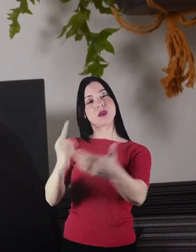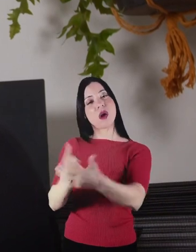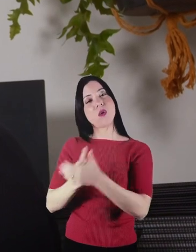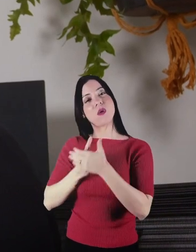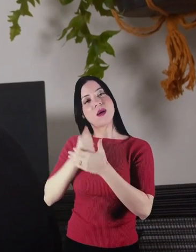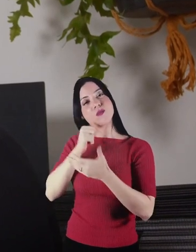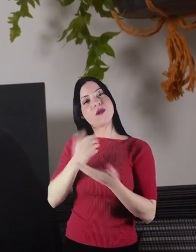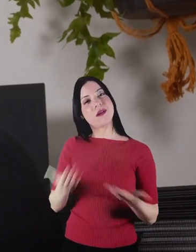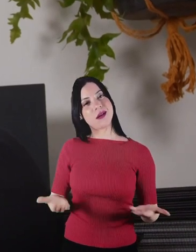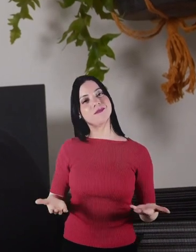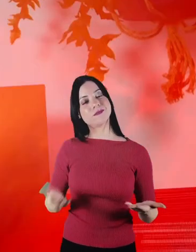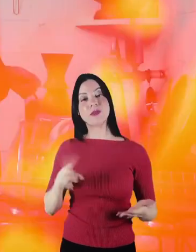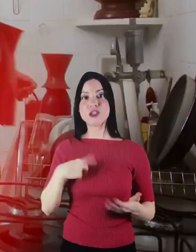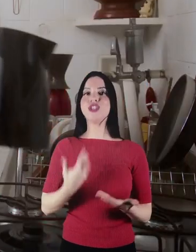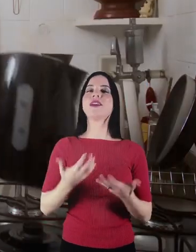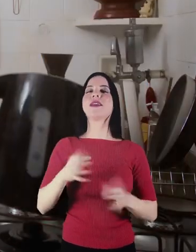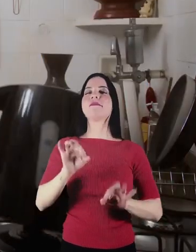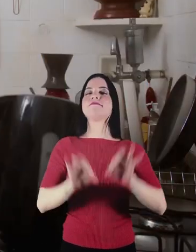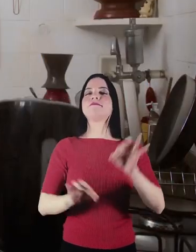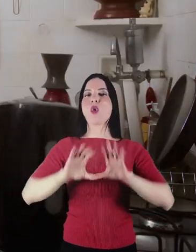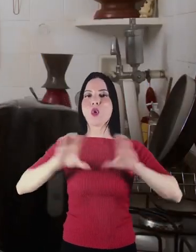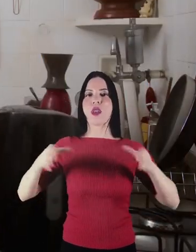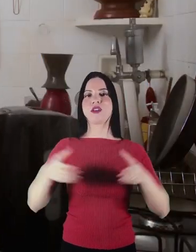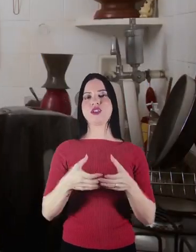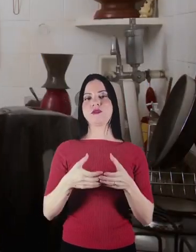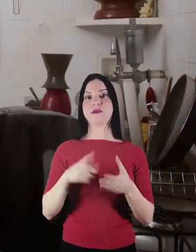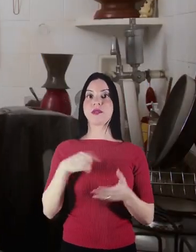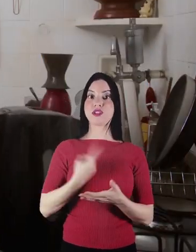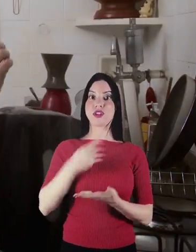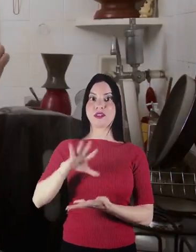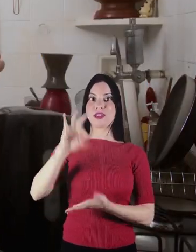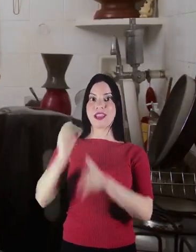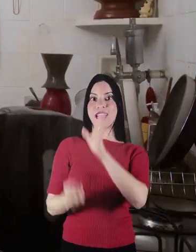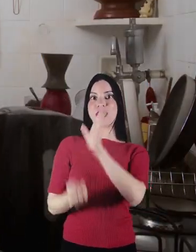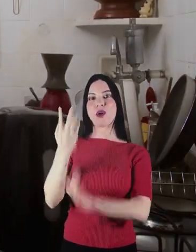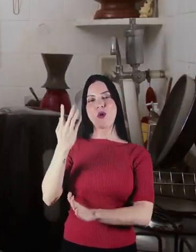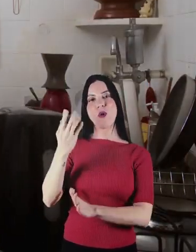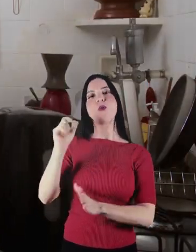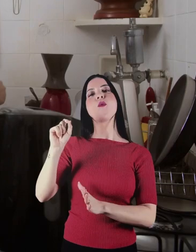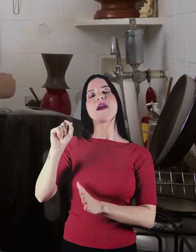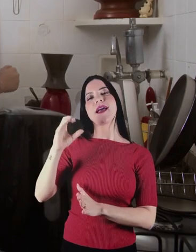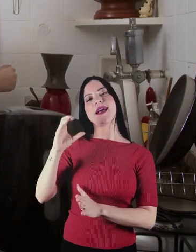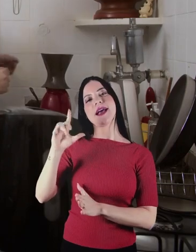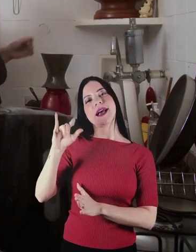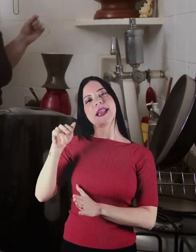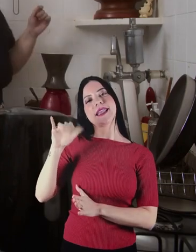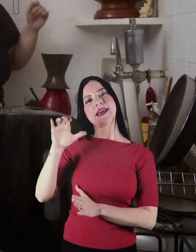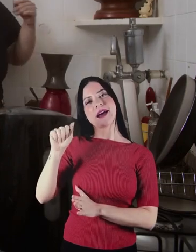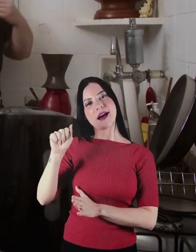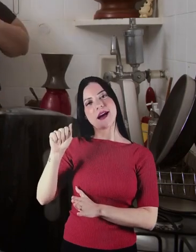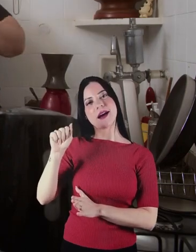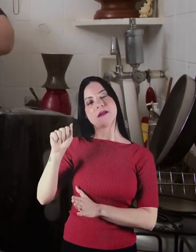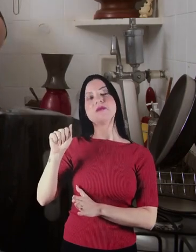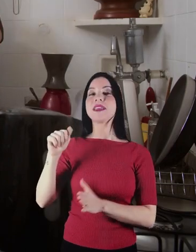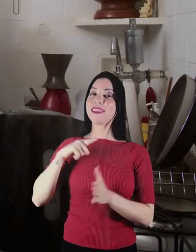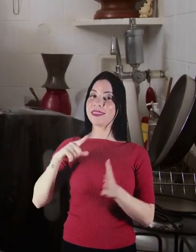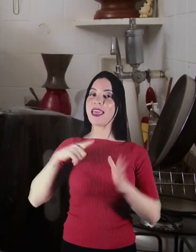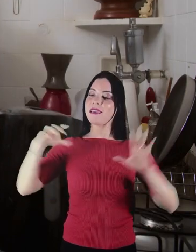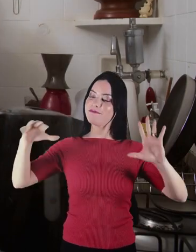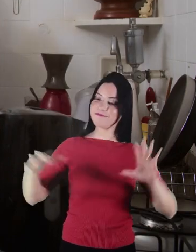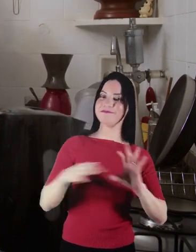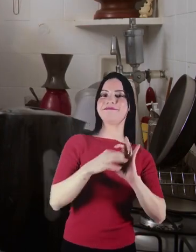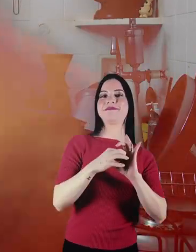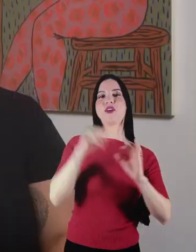queria fazer isso de forma coletiva. A gente optou por fazer uma clínica política, né? Então, ela é uma clínica com intersecção com